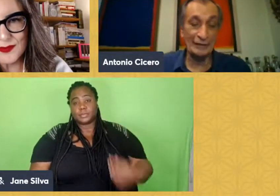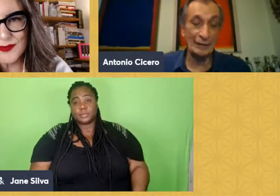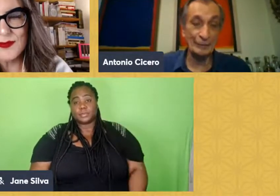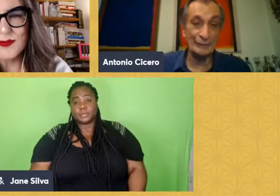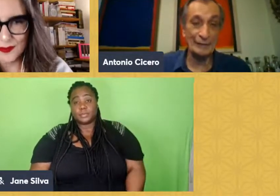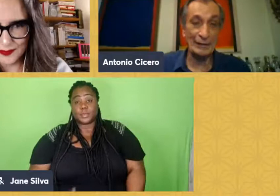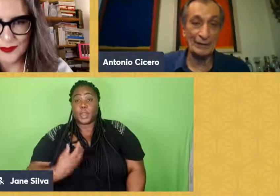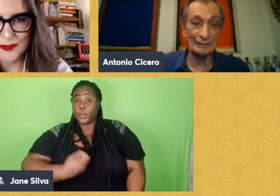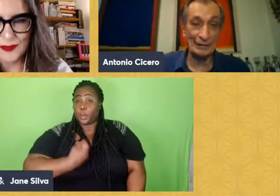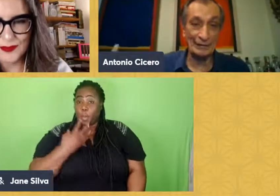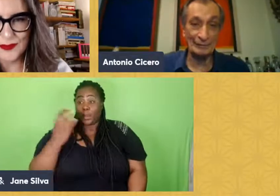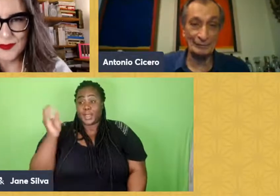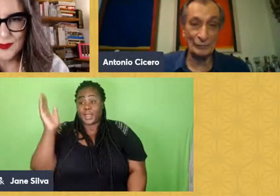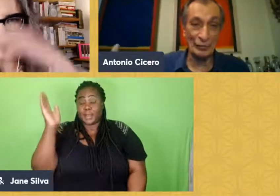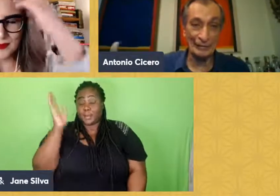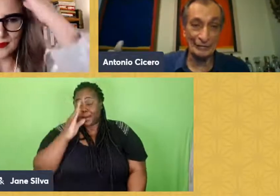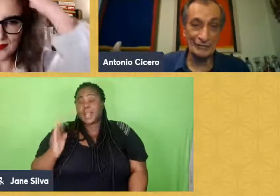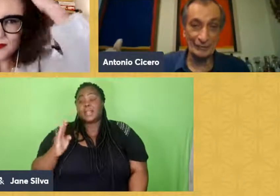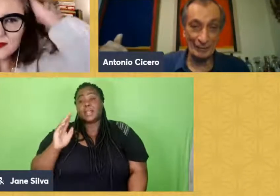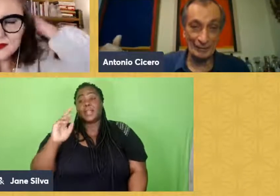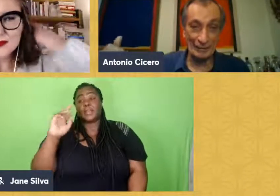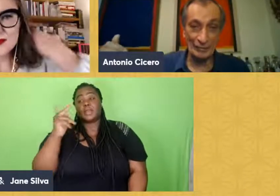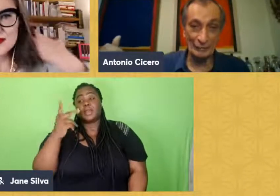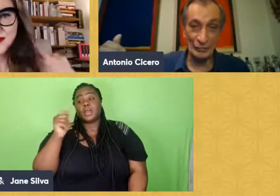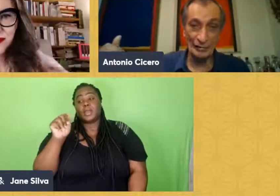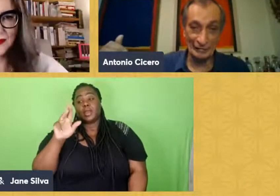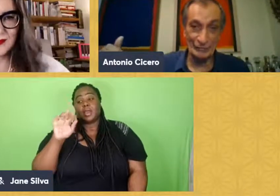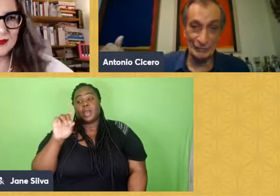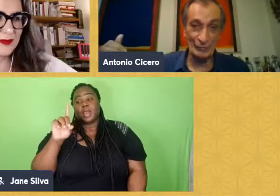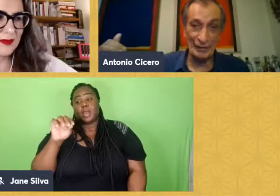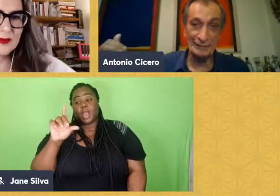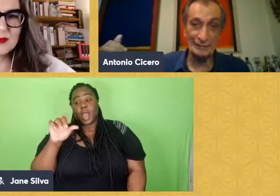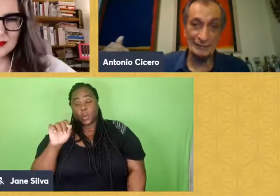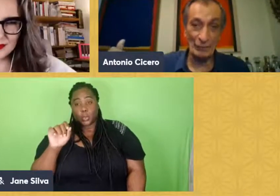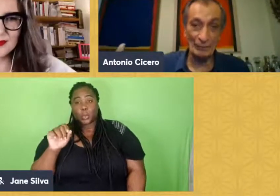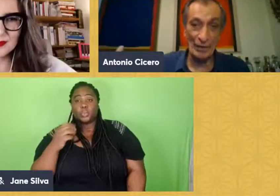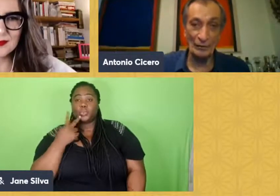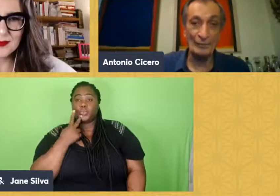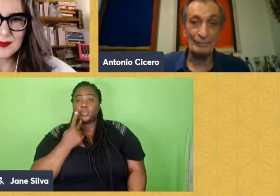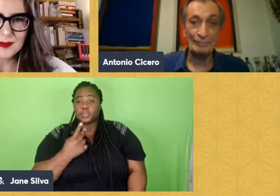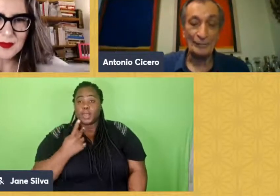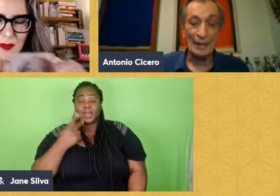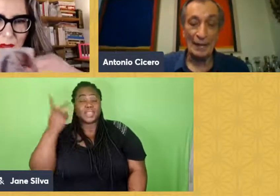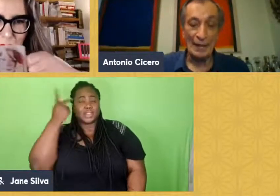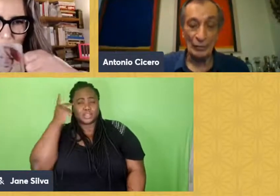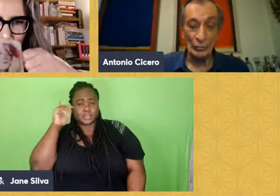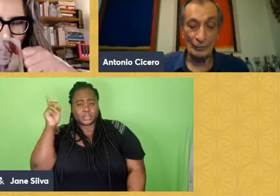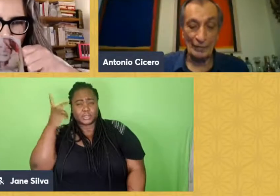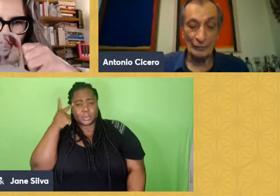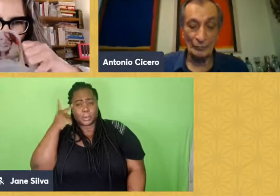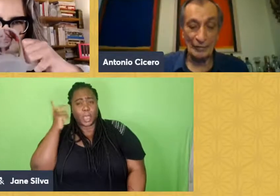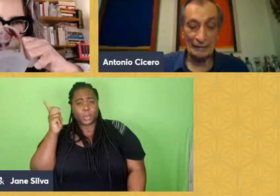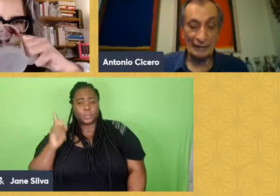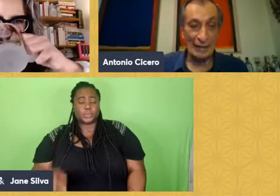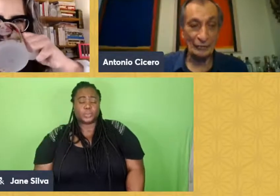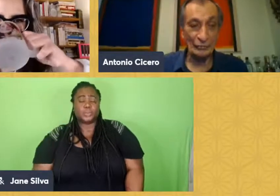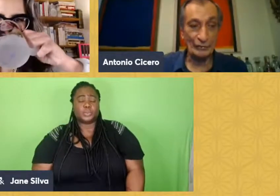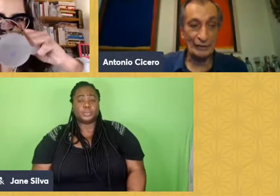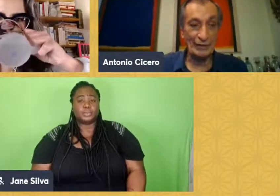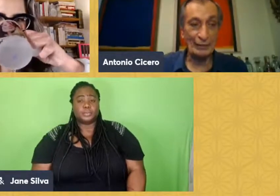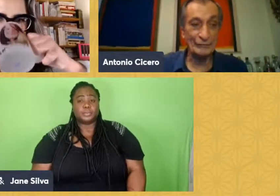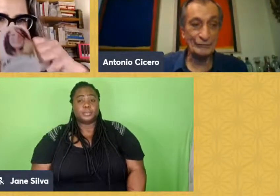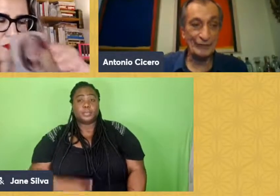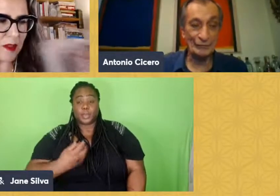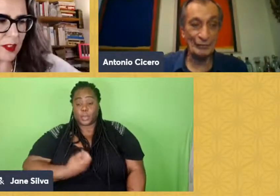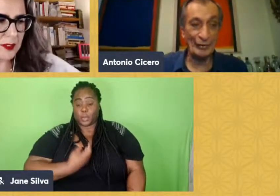Haroldo de Campos, concretista do concretismo, né, de São Paulo, o poeta Haroldo